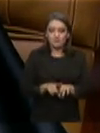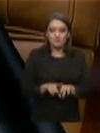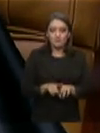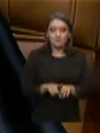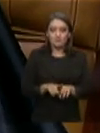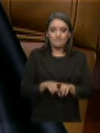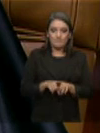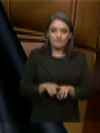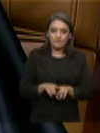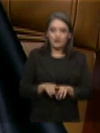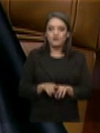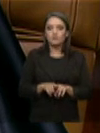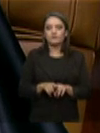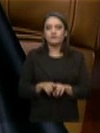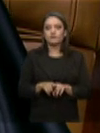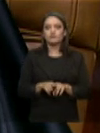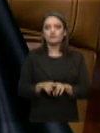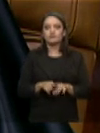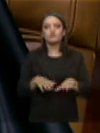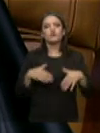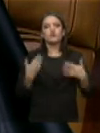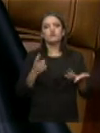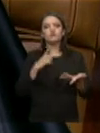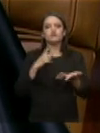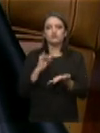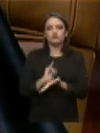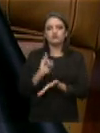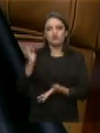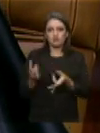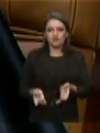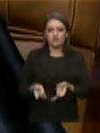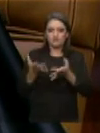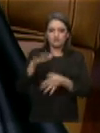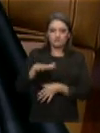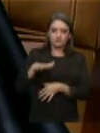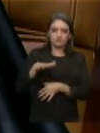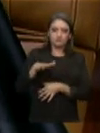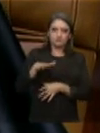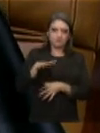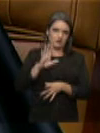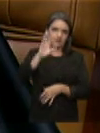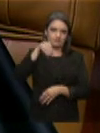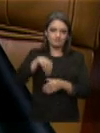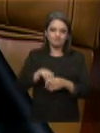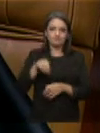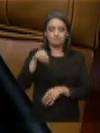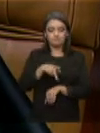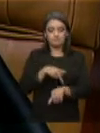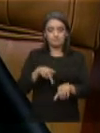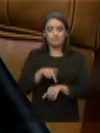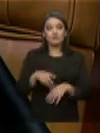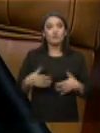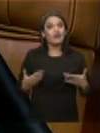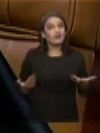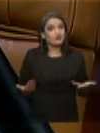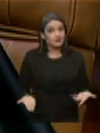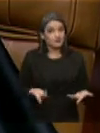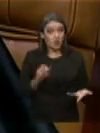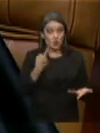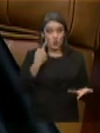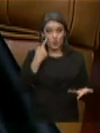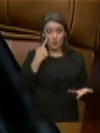do estabelecimento importador para comercialização no mercado interno. Pois bem, vejam, senhoras e